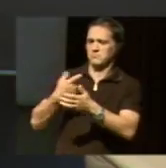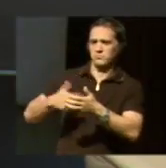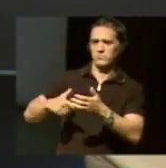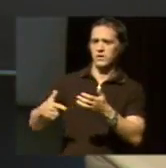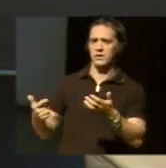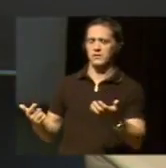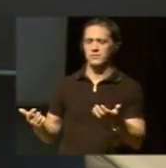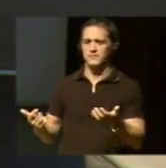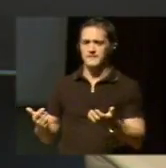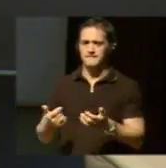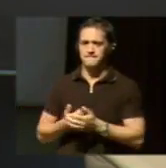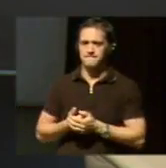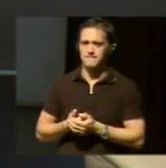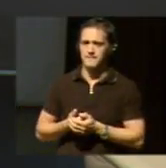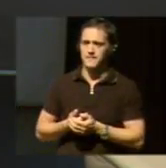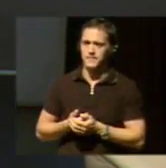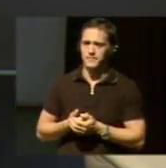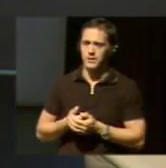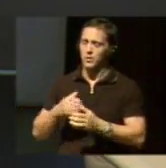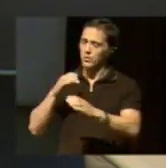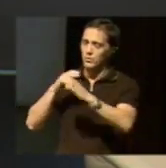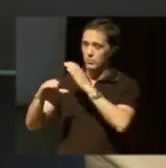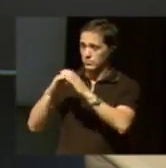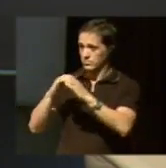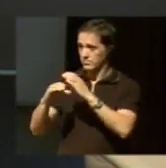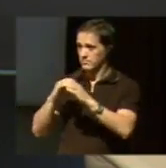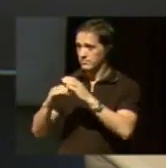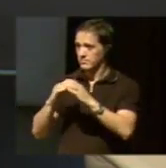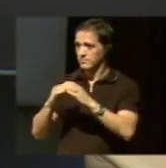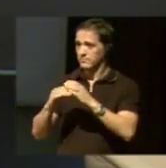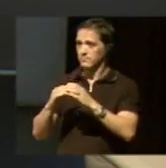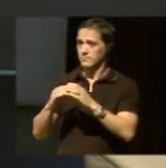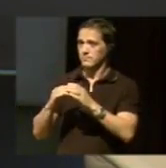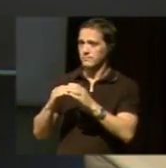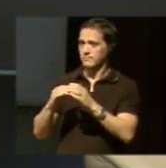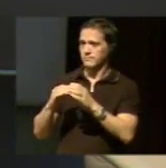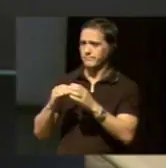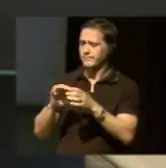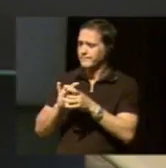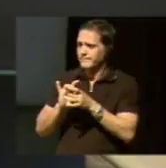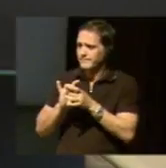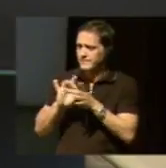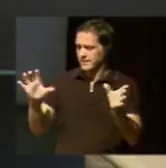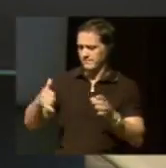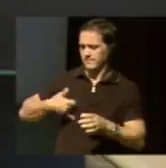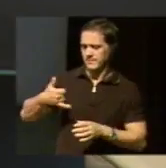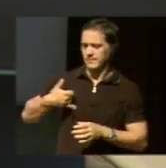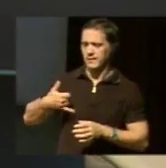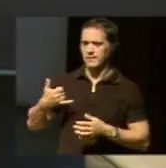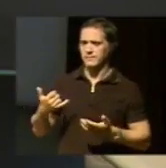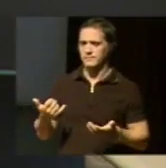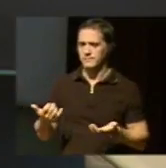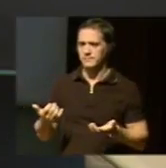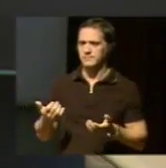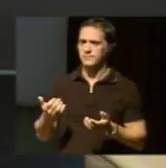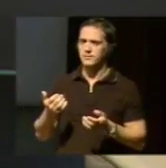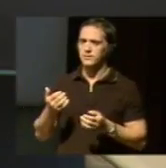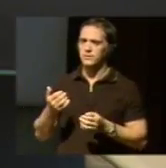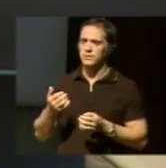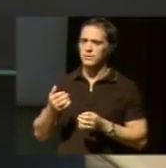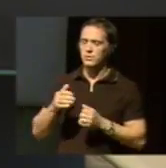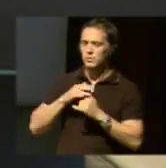sua idade. Ou seja, é uma comunicação completamente independente da idade. No YouTube nós temos